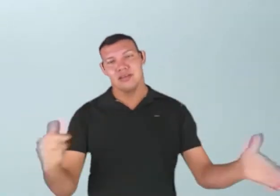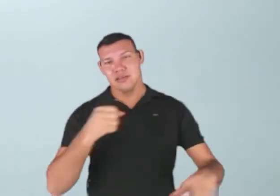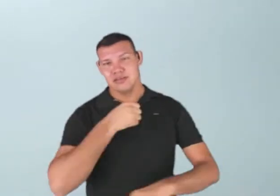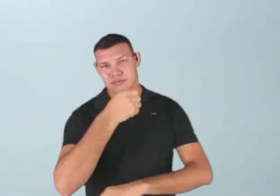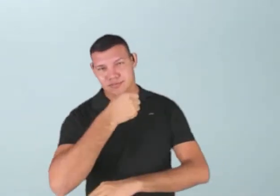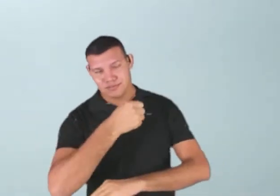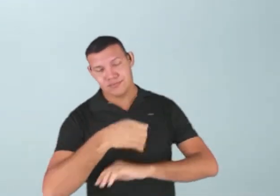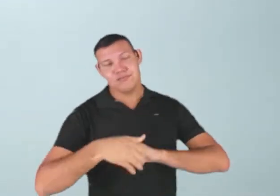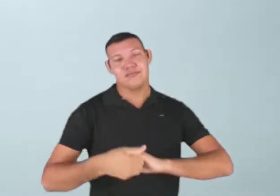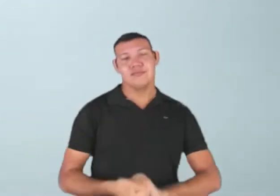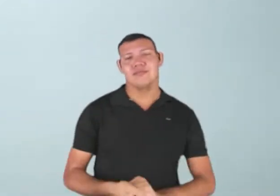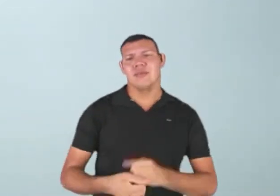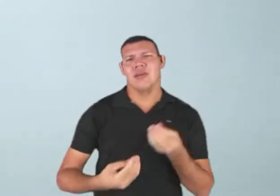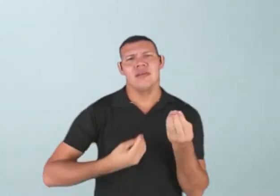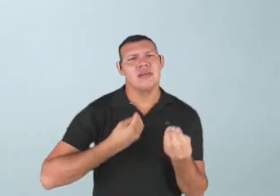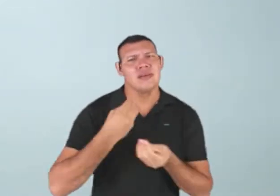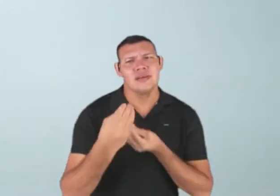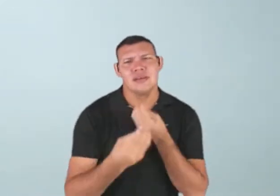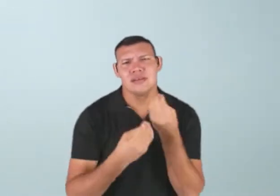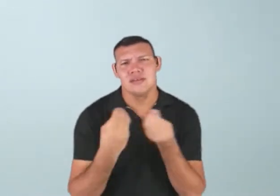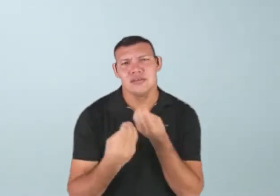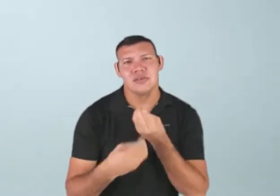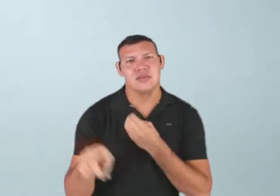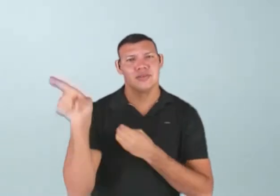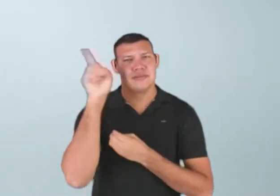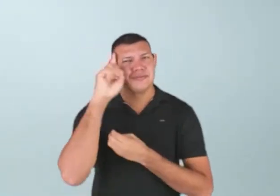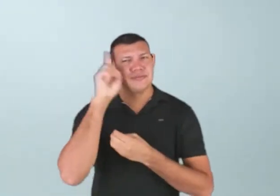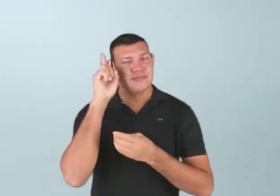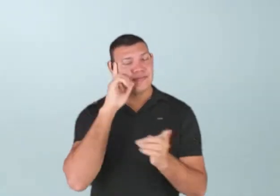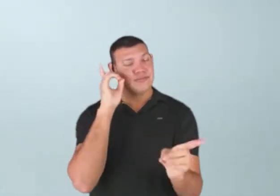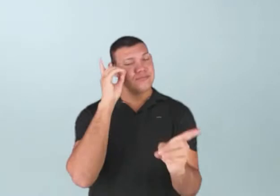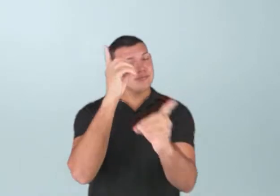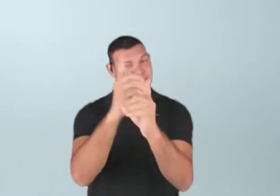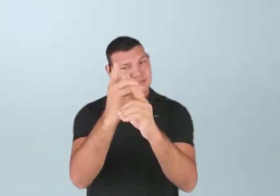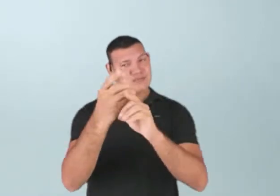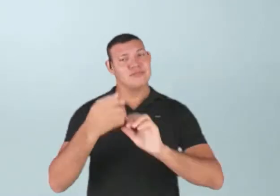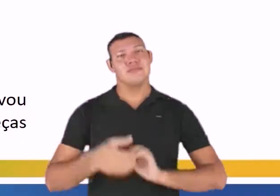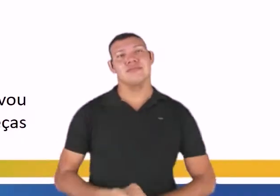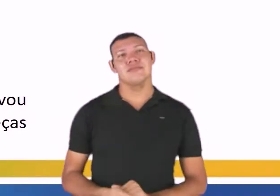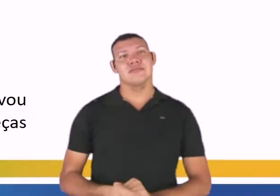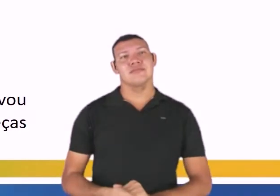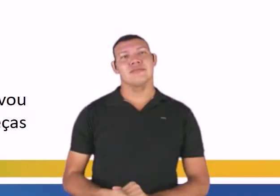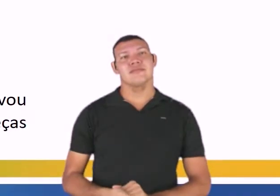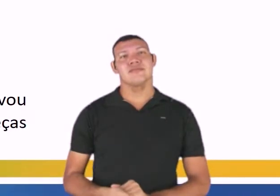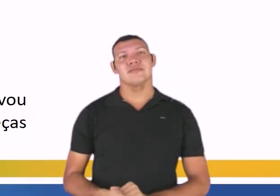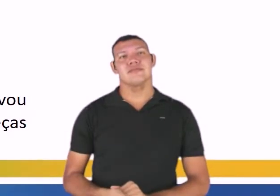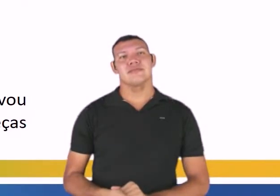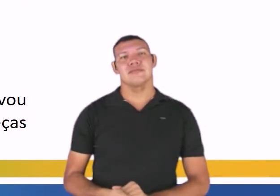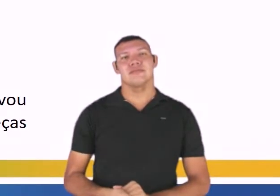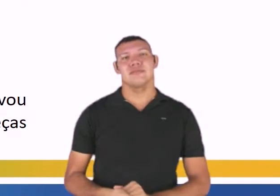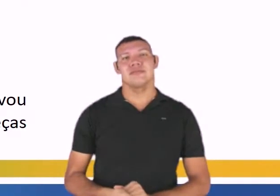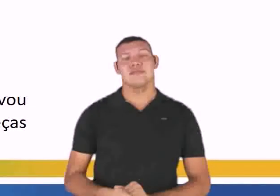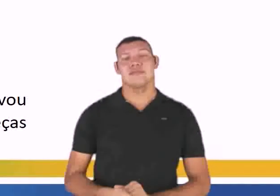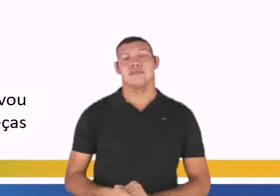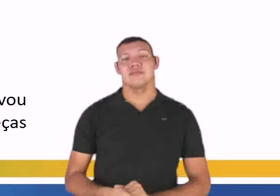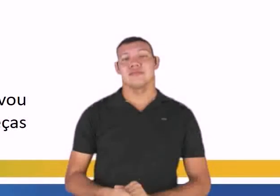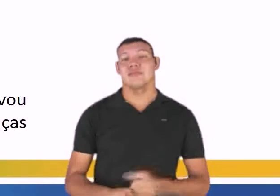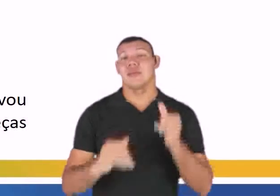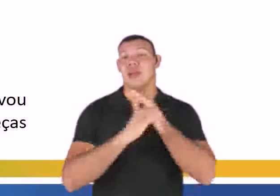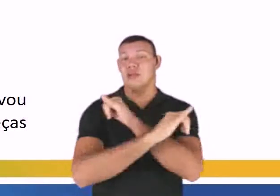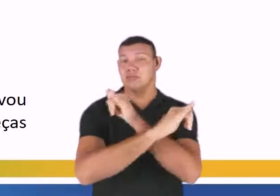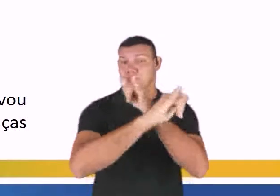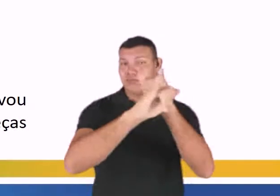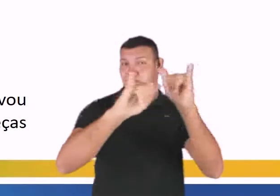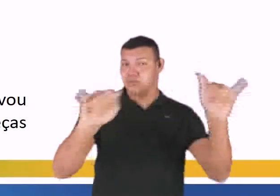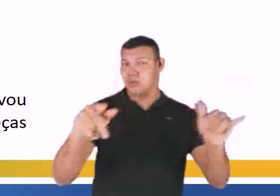disse, e como ele nos cerca todos os dias. Confira comigo. A peça publicitária, alunos, é